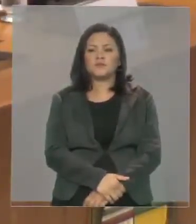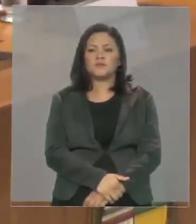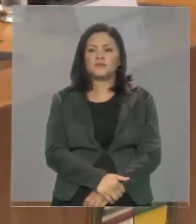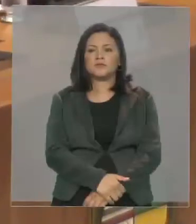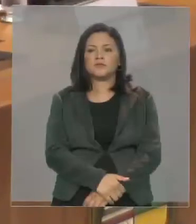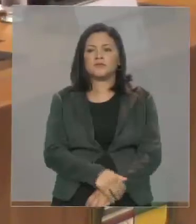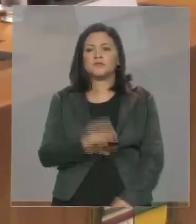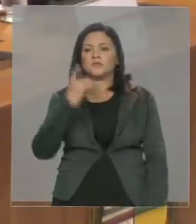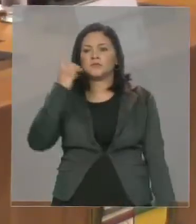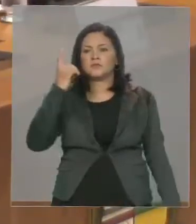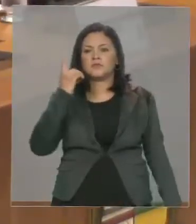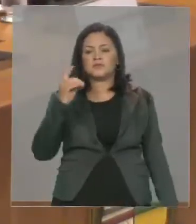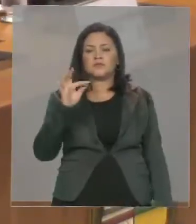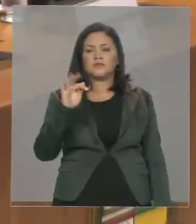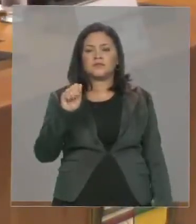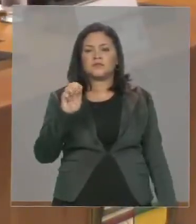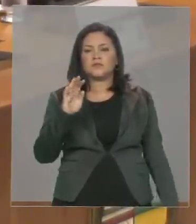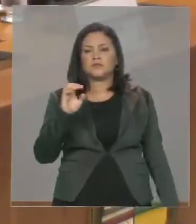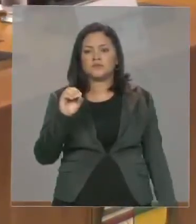Deputado Fábio Braga.